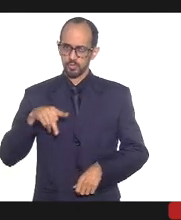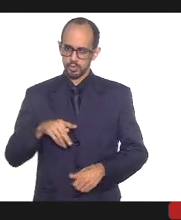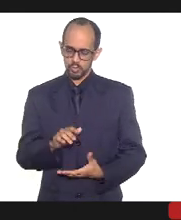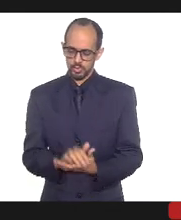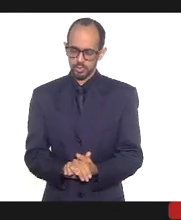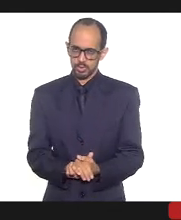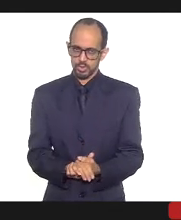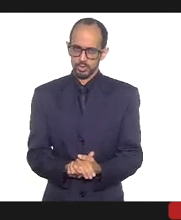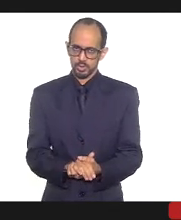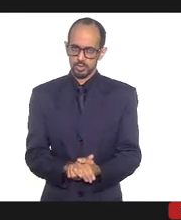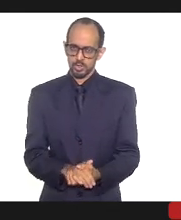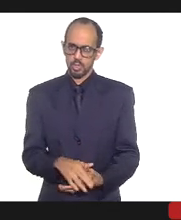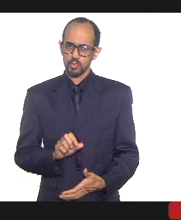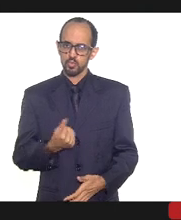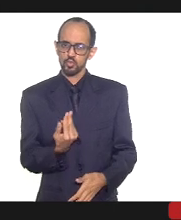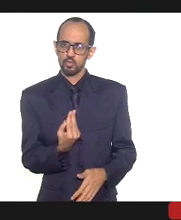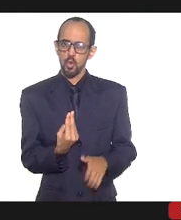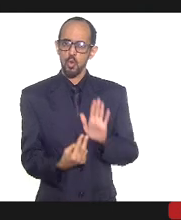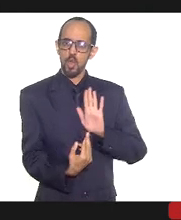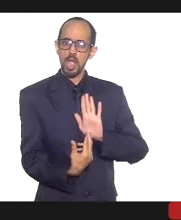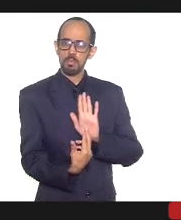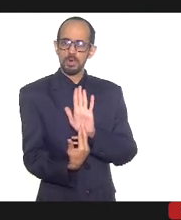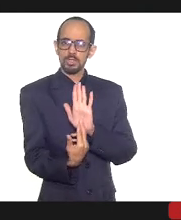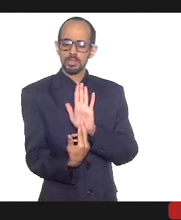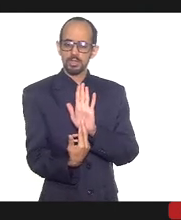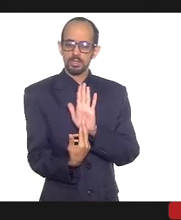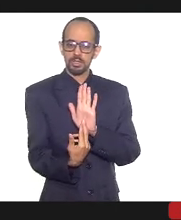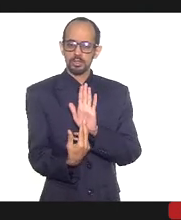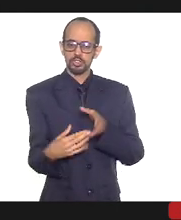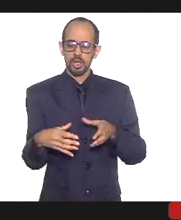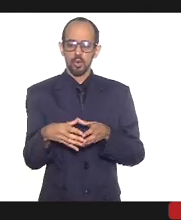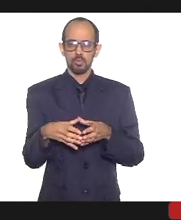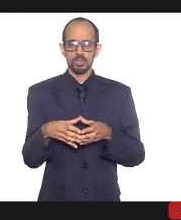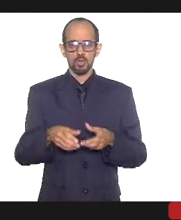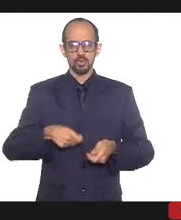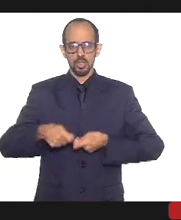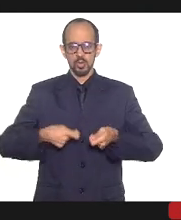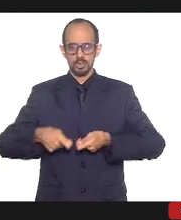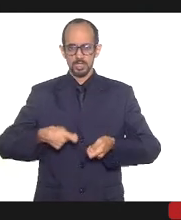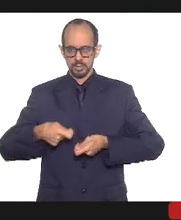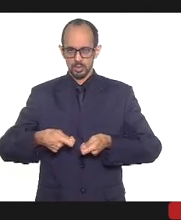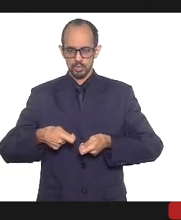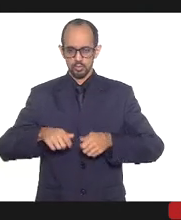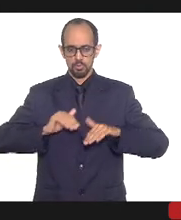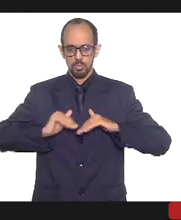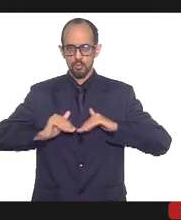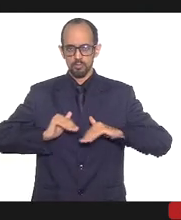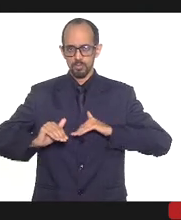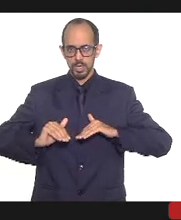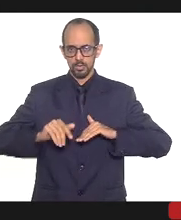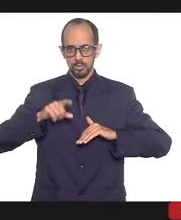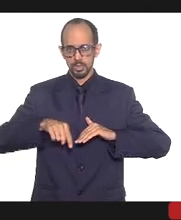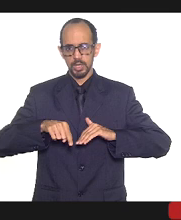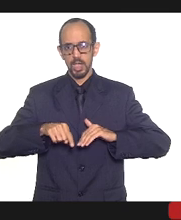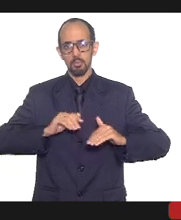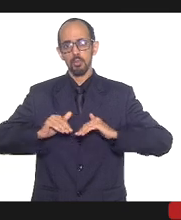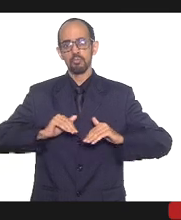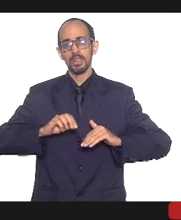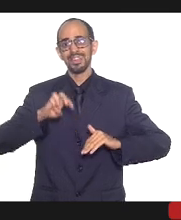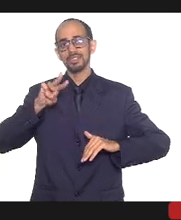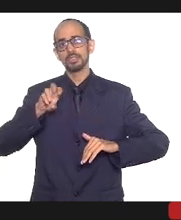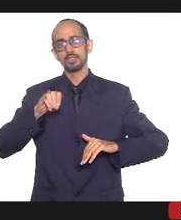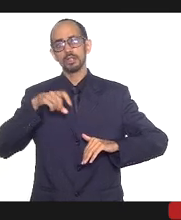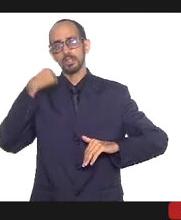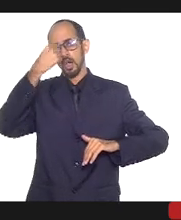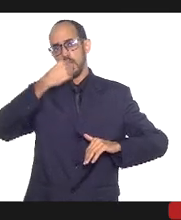Somos representantes aí da comissão de negociação de um movimento que já está se consolidando, que é o movimento das 30 horas, e